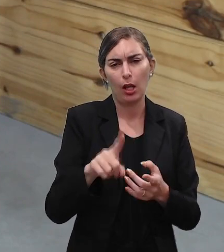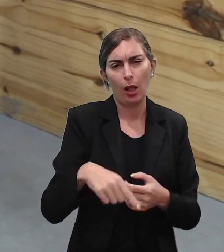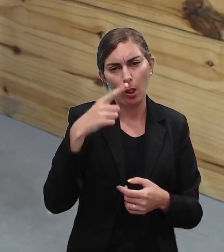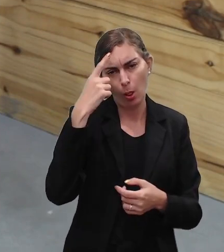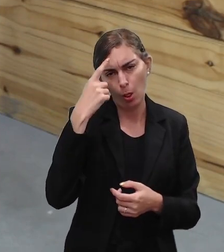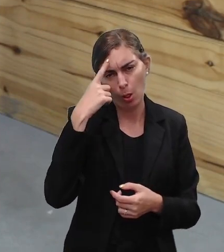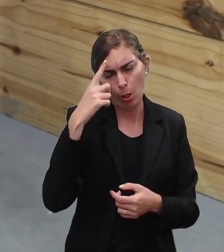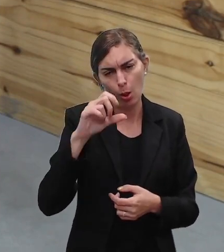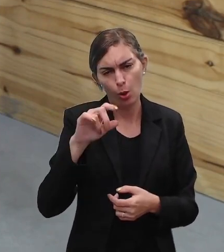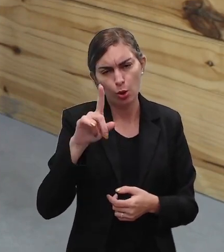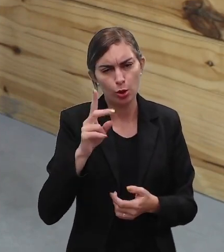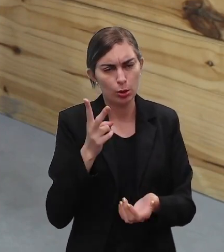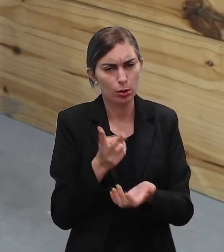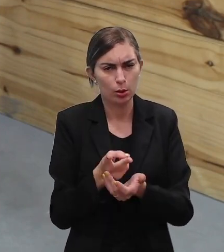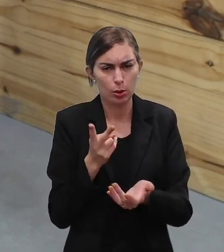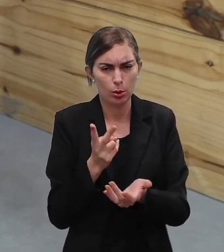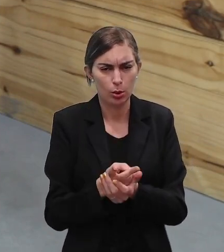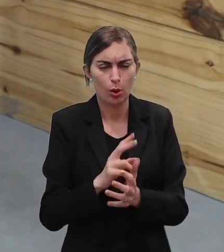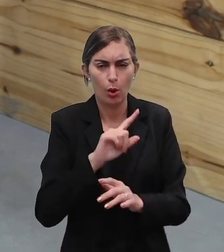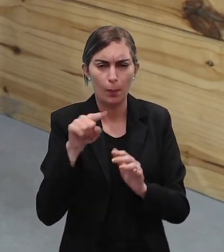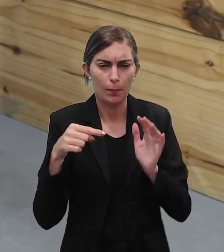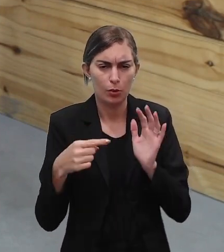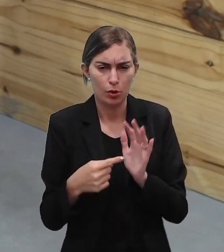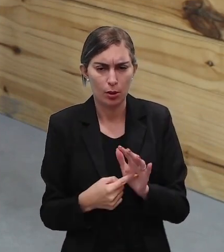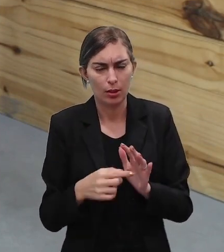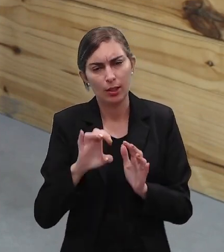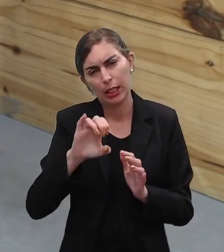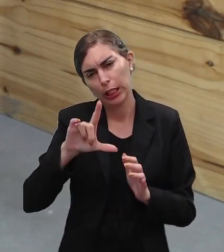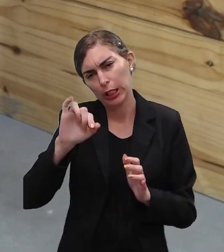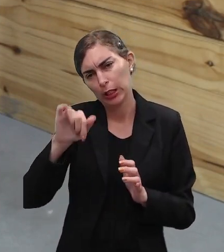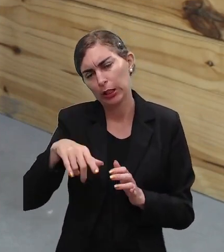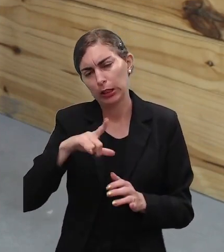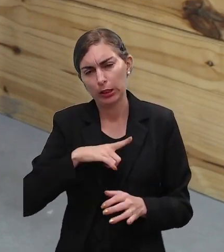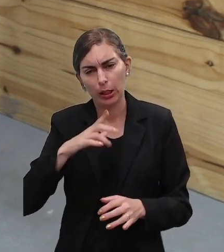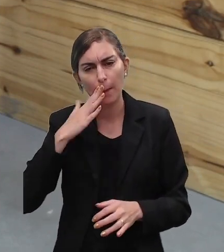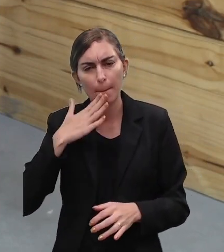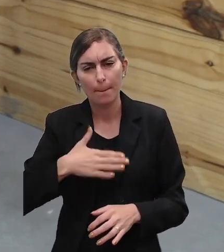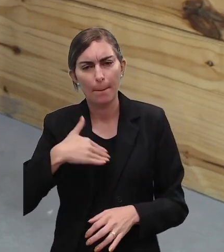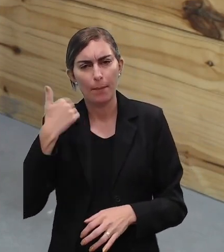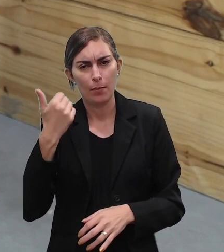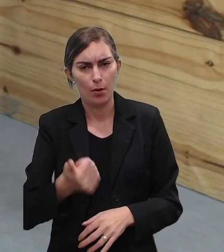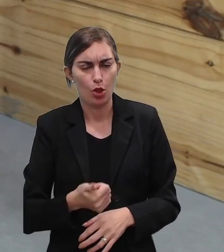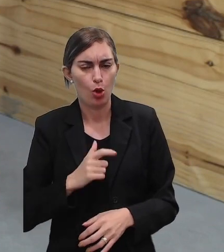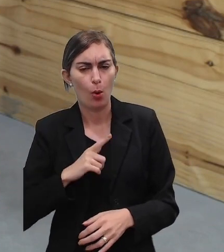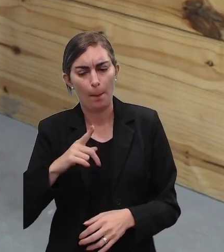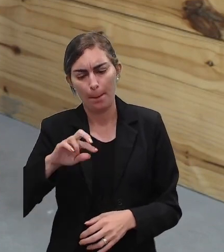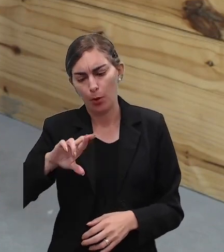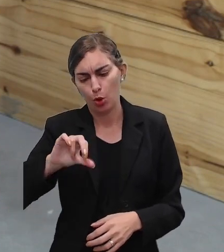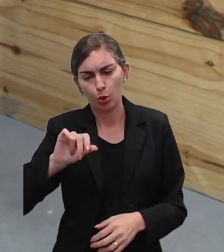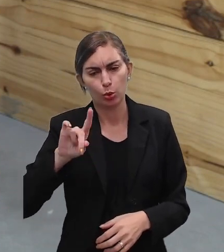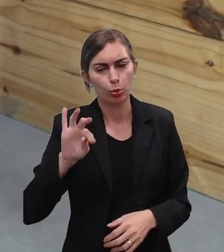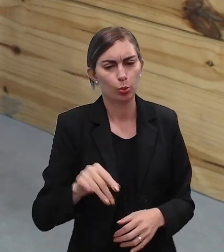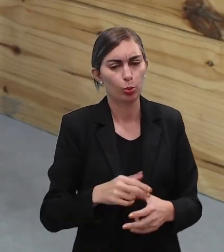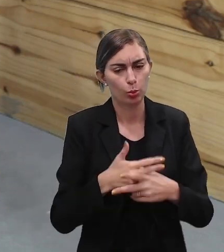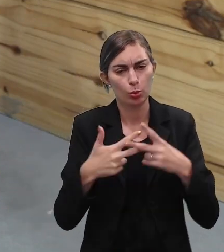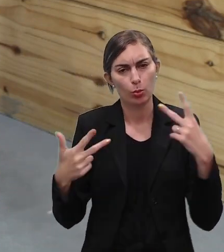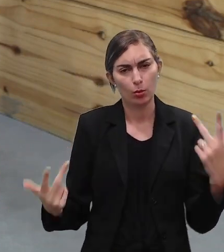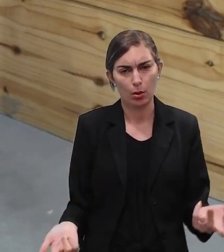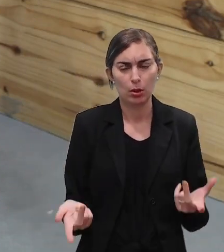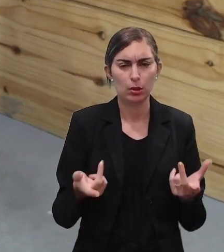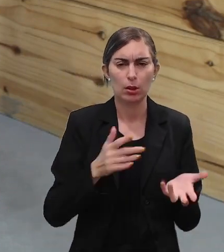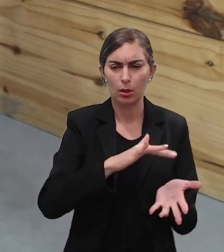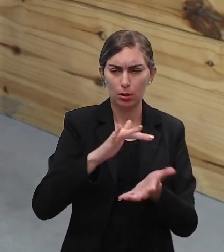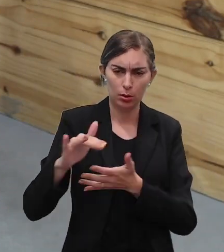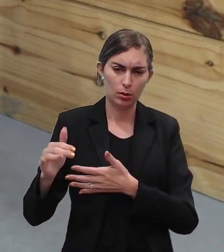lógica, contínua e objetiva para que o cliente tenha o melhor produto, na melhor qualidade, com a melhor